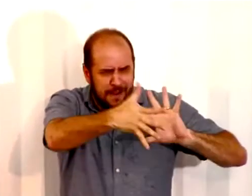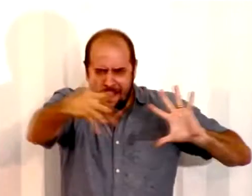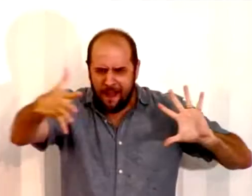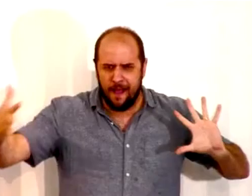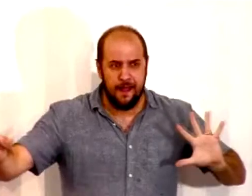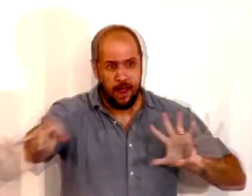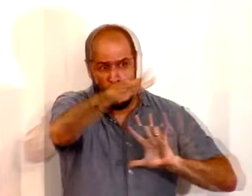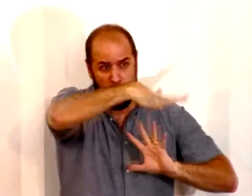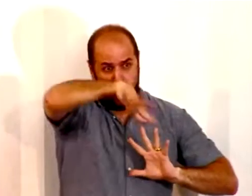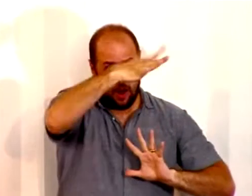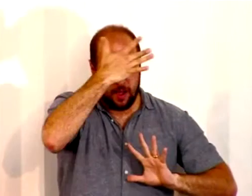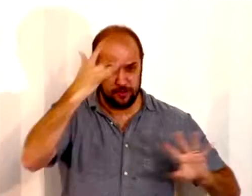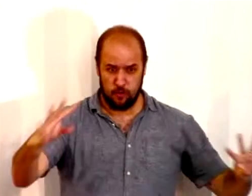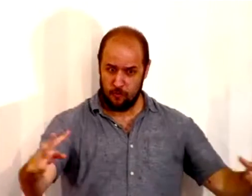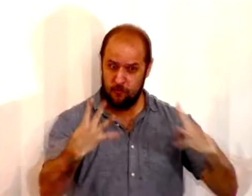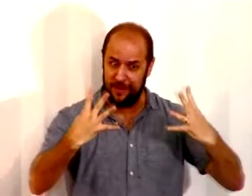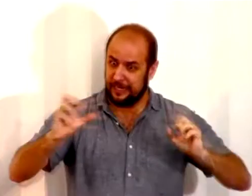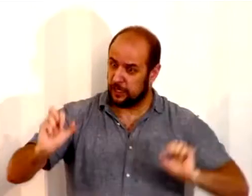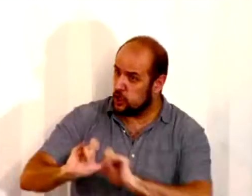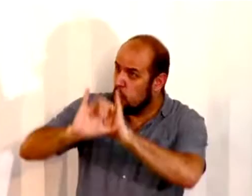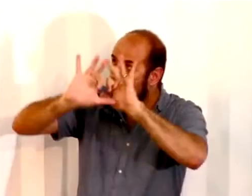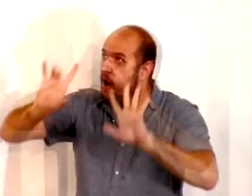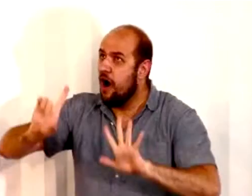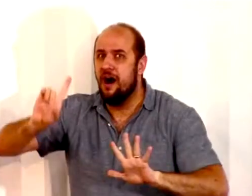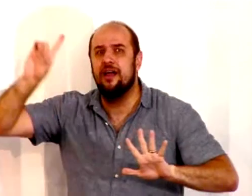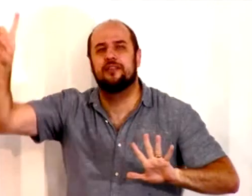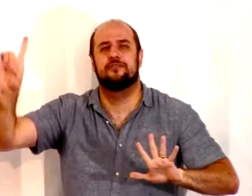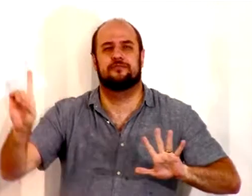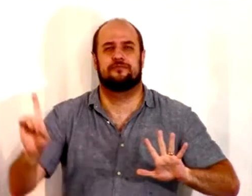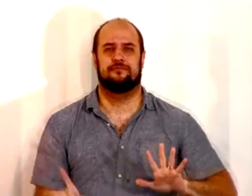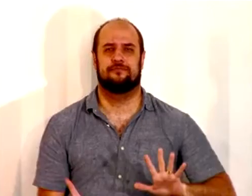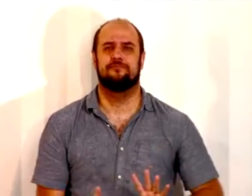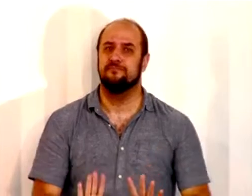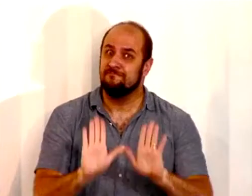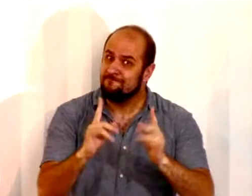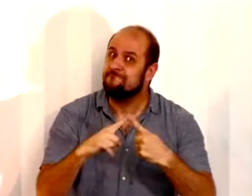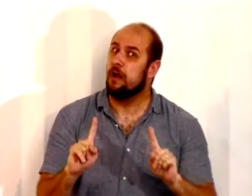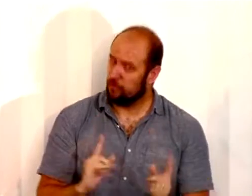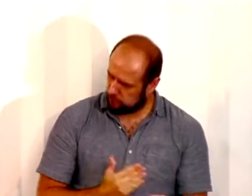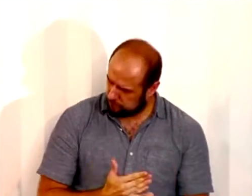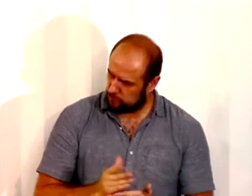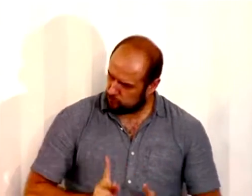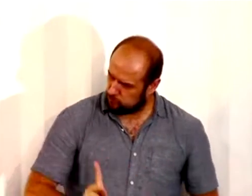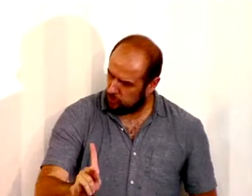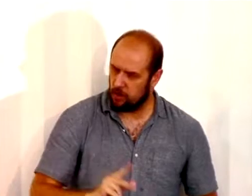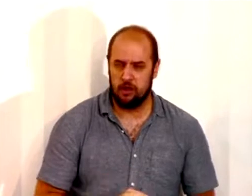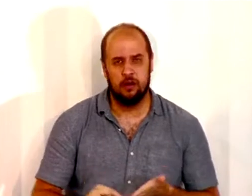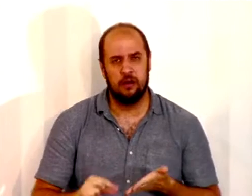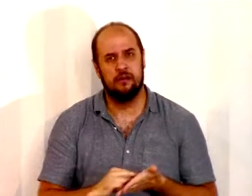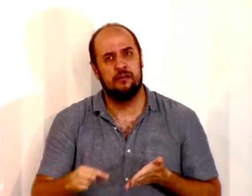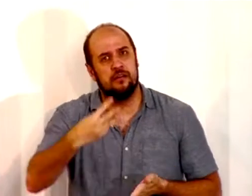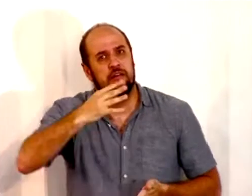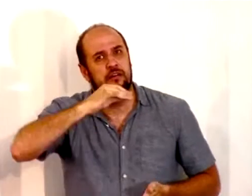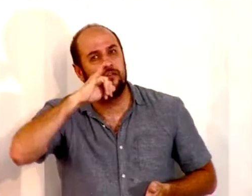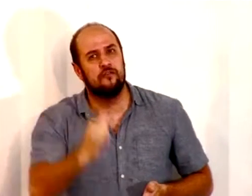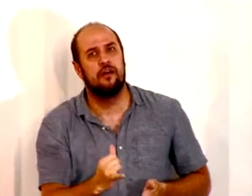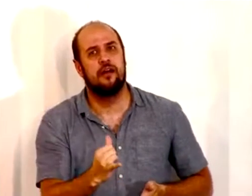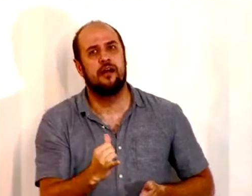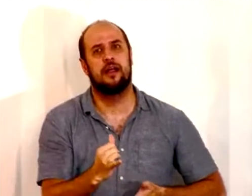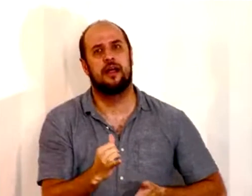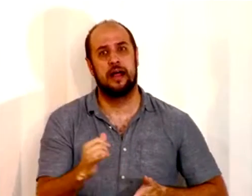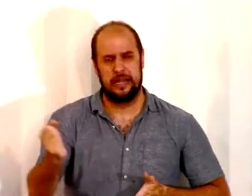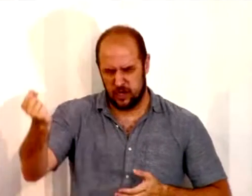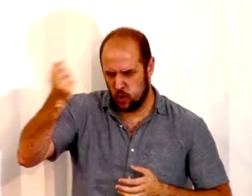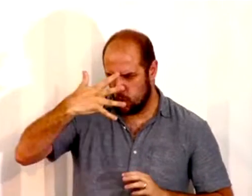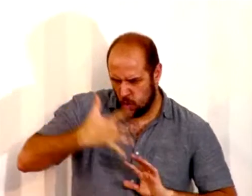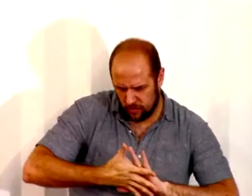os homens glorifiquem a Deus através das obras. Mas ele não para aí não, irmãos. Versículo 3 diz que além dessa luz